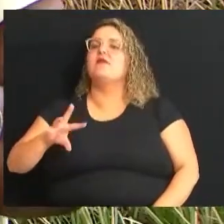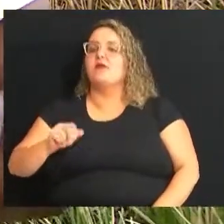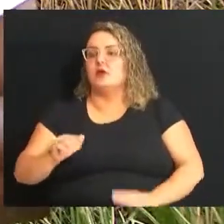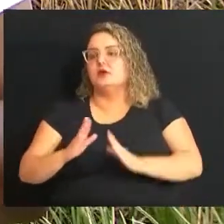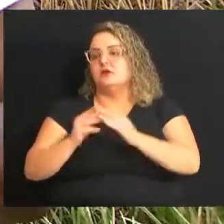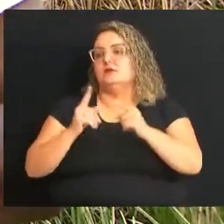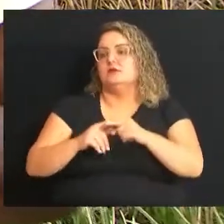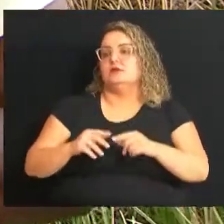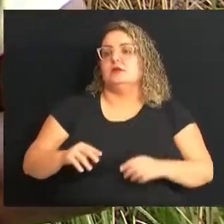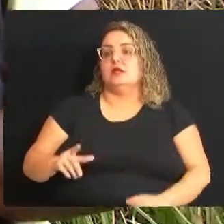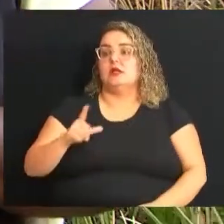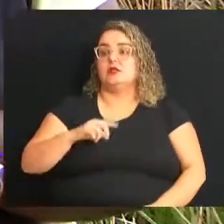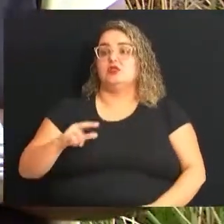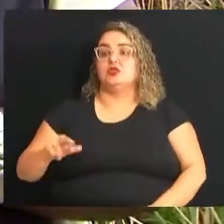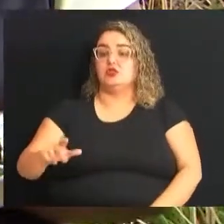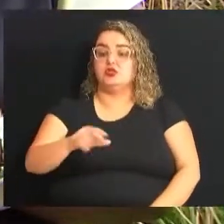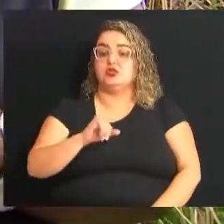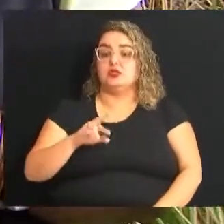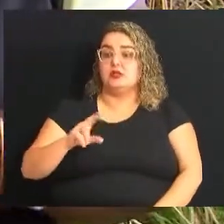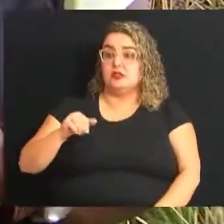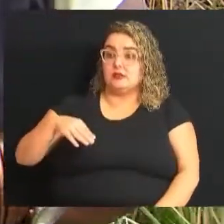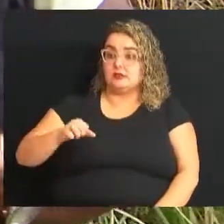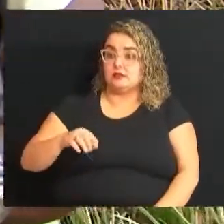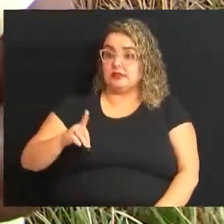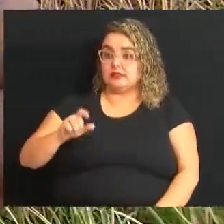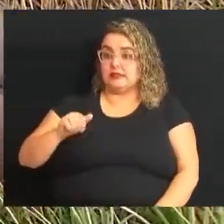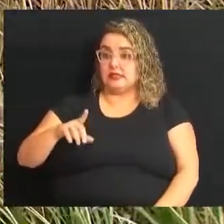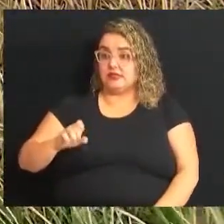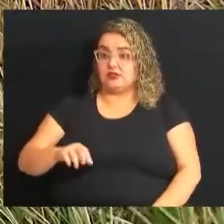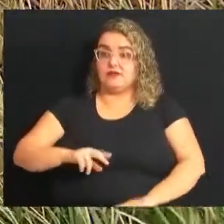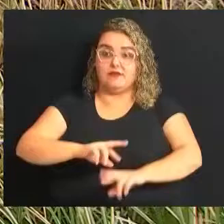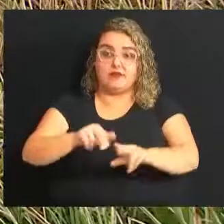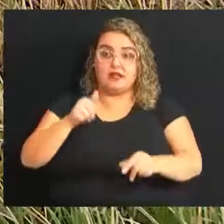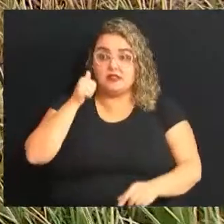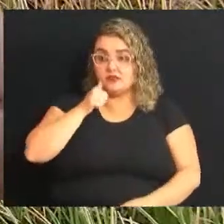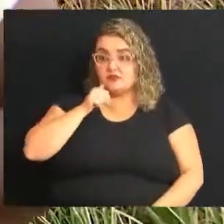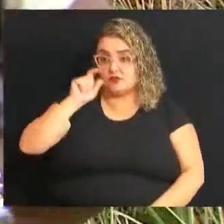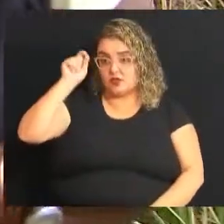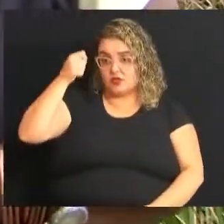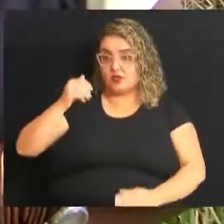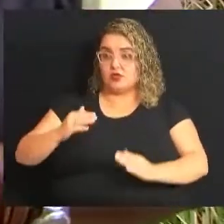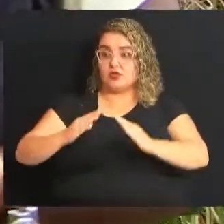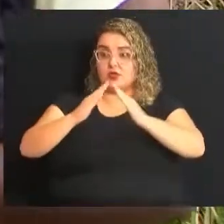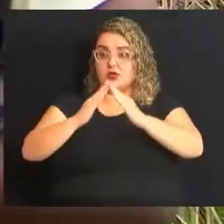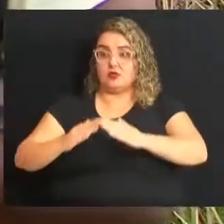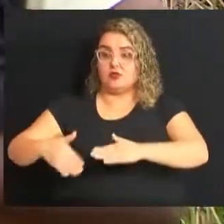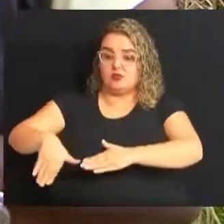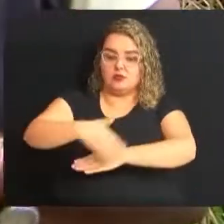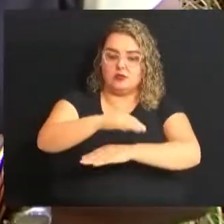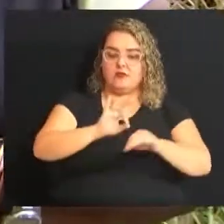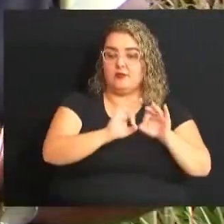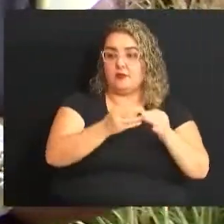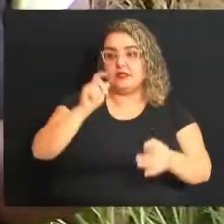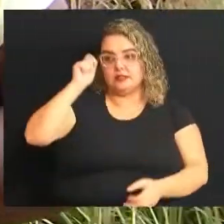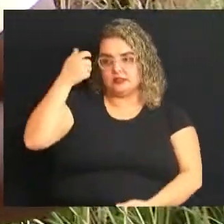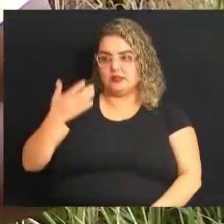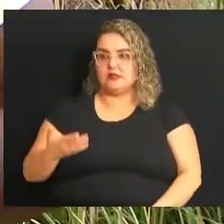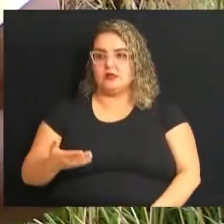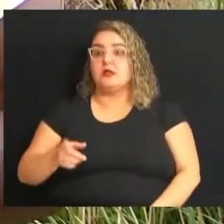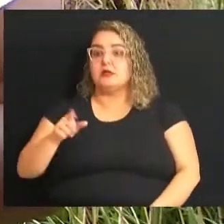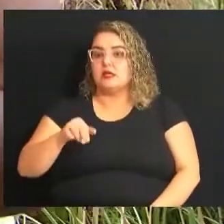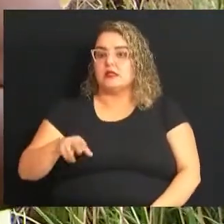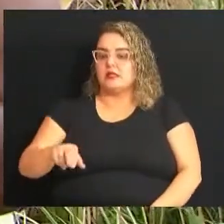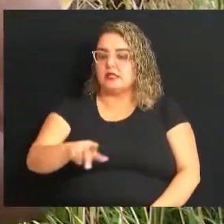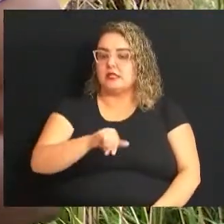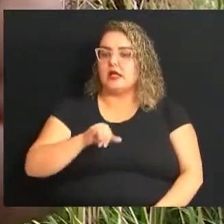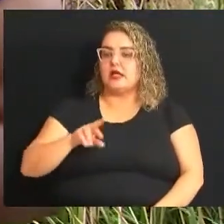uma irmandade, tinham muitas mulheres negras, tinham mulheres que moravam aqui nessa rua, famílias, tudo que eram da irmandade.